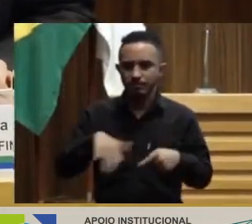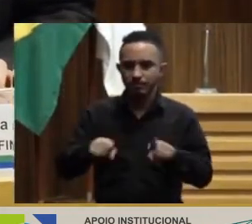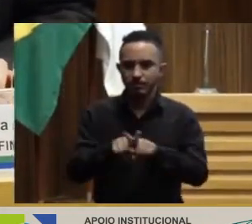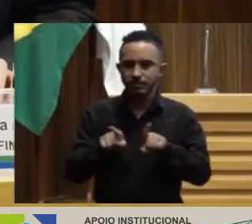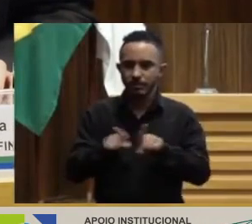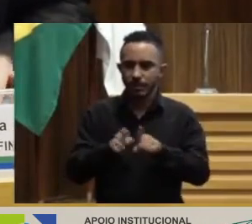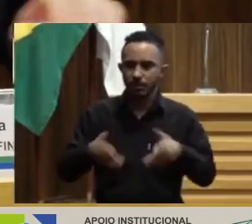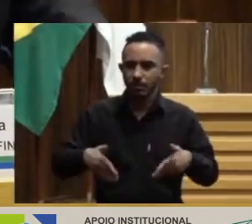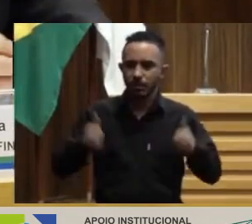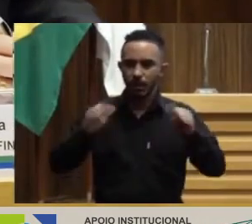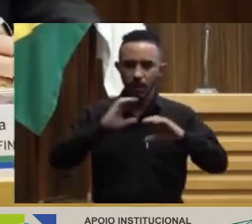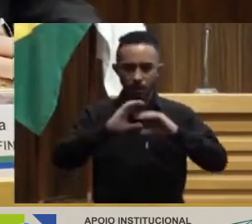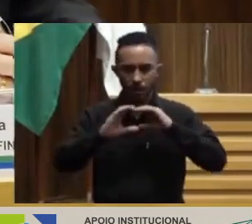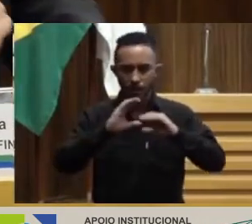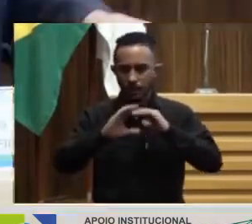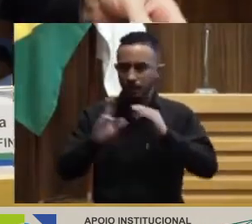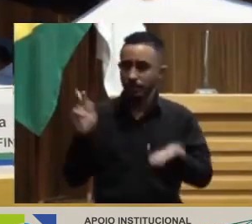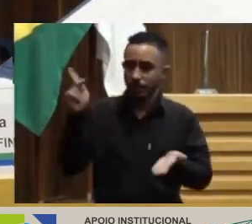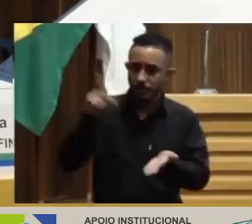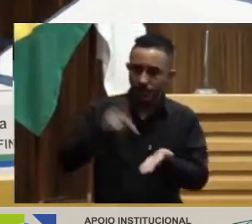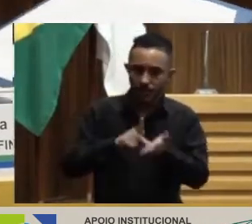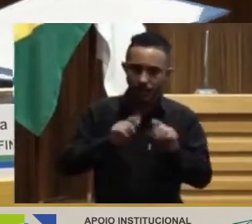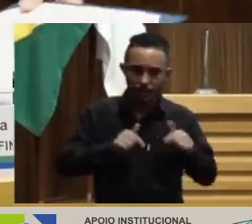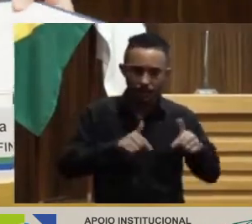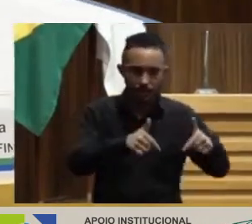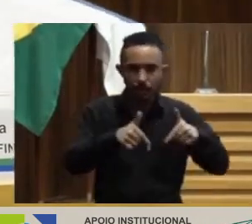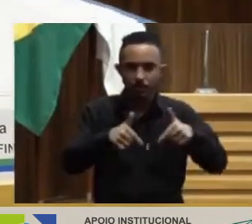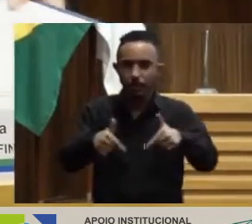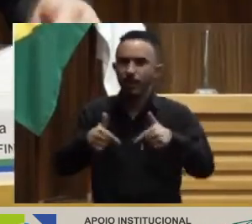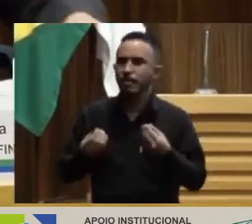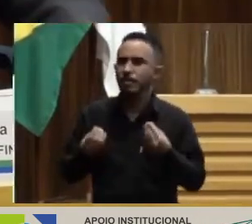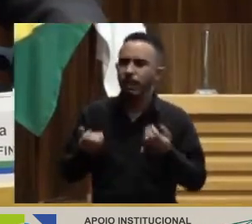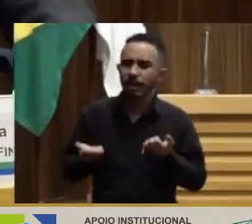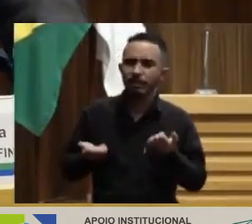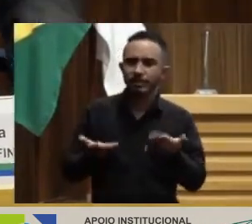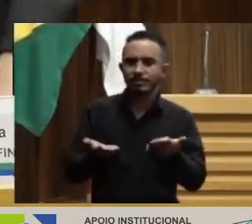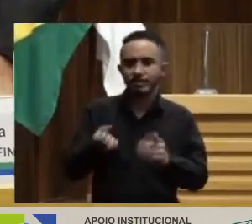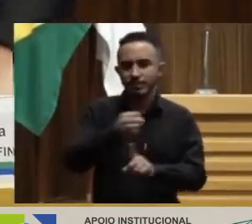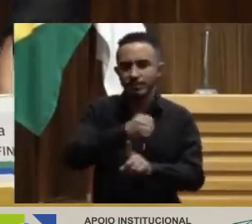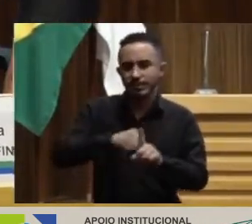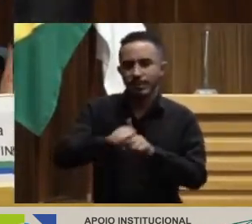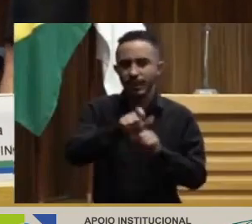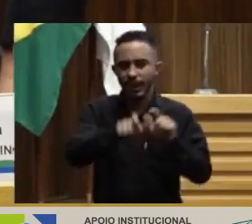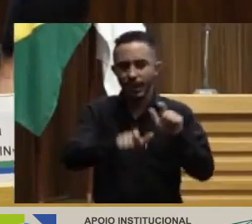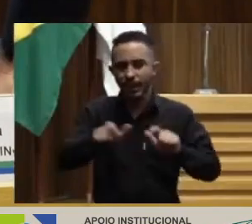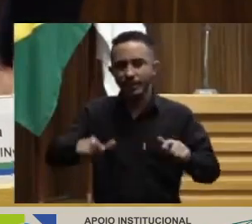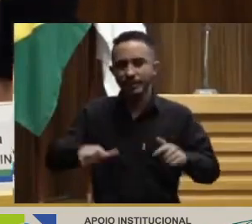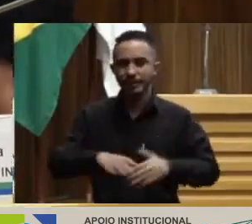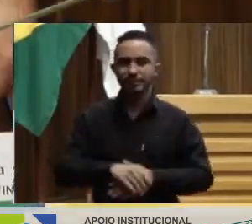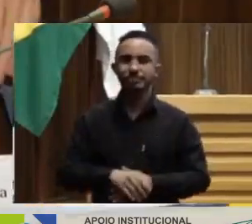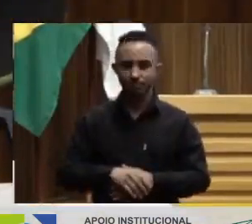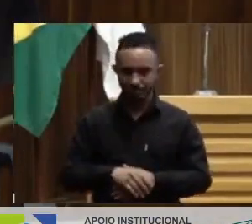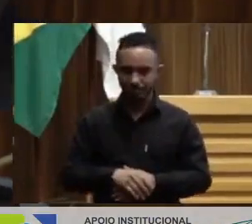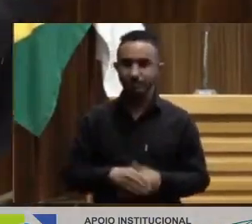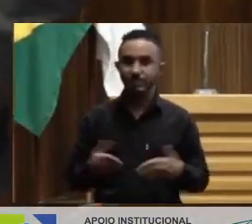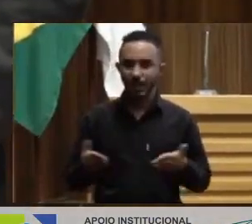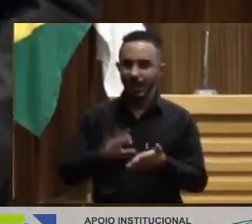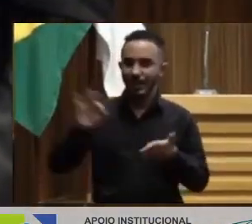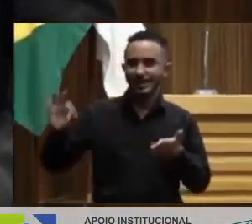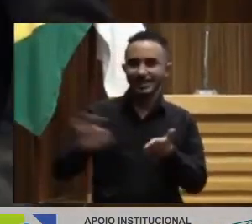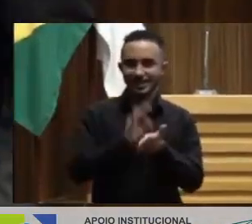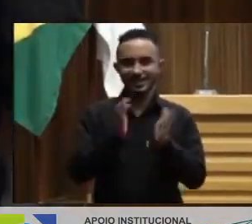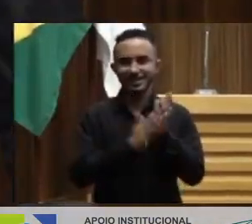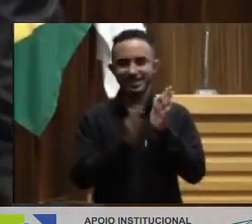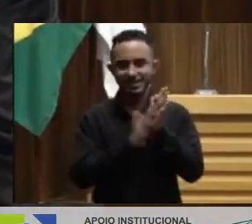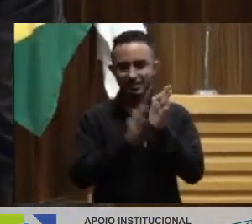a comunicação e a efetividade das ações para a sociedade. Senhoras e senhores, assinado então um acordo de